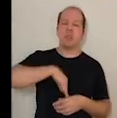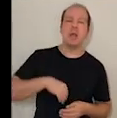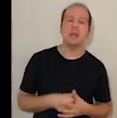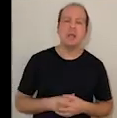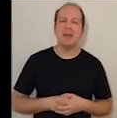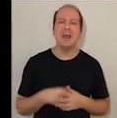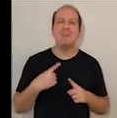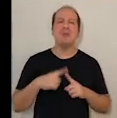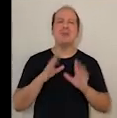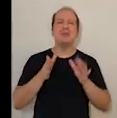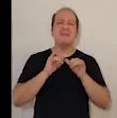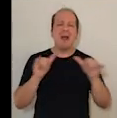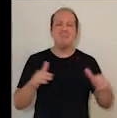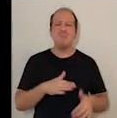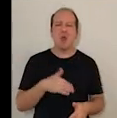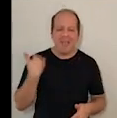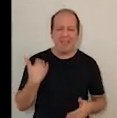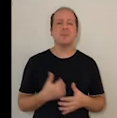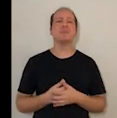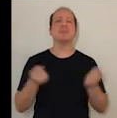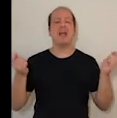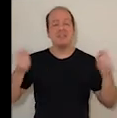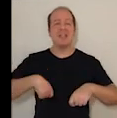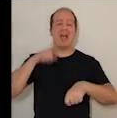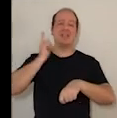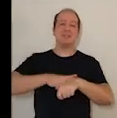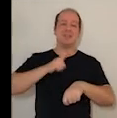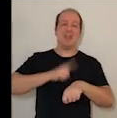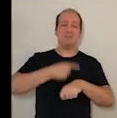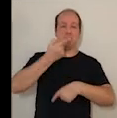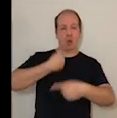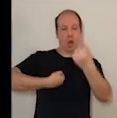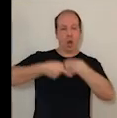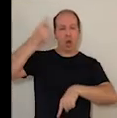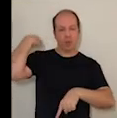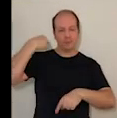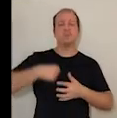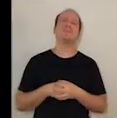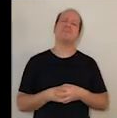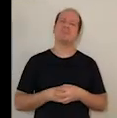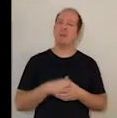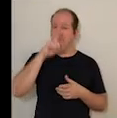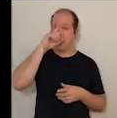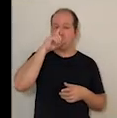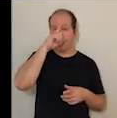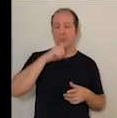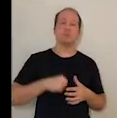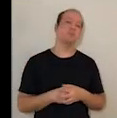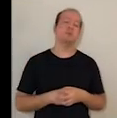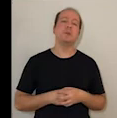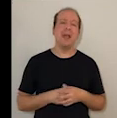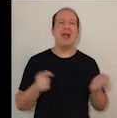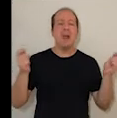Seu canalha, por que não mandou dizer que eu já morri? Para lhe dar tempo de voltar atrás. Tudo isso é